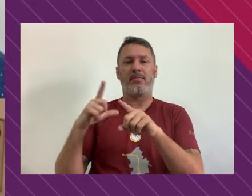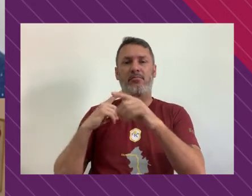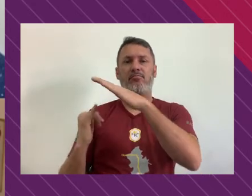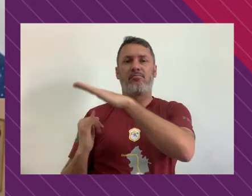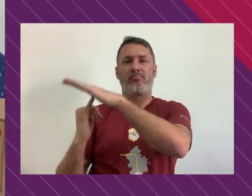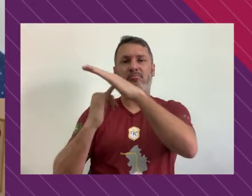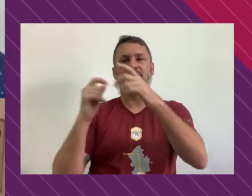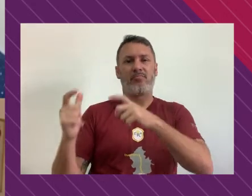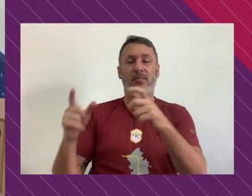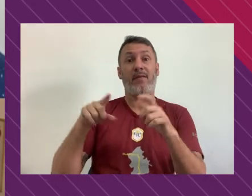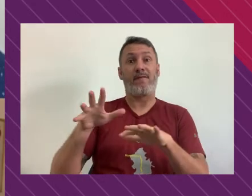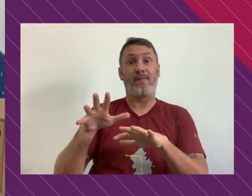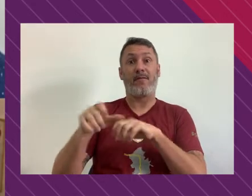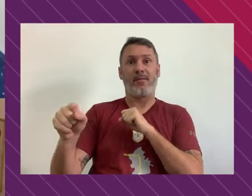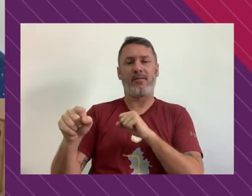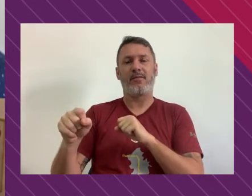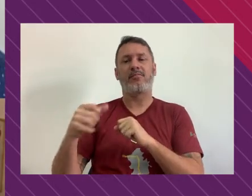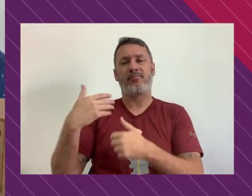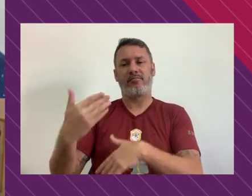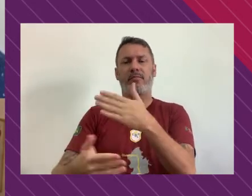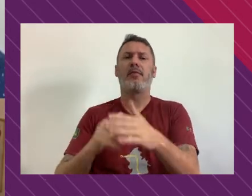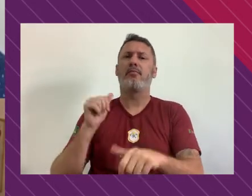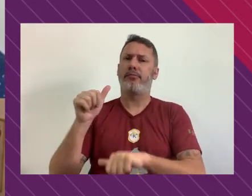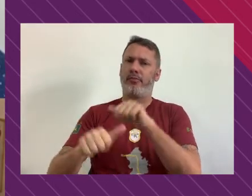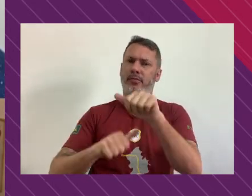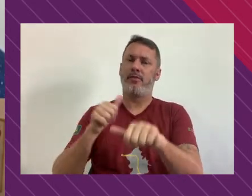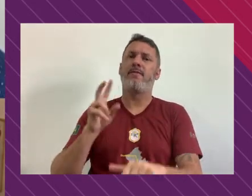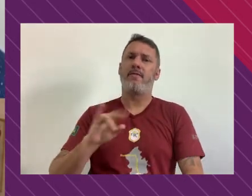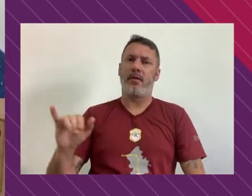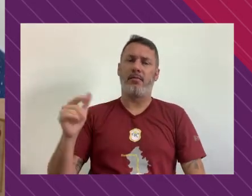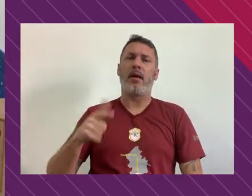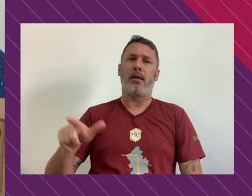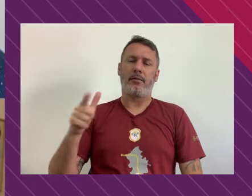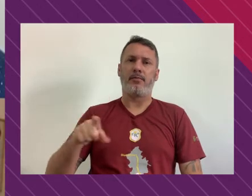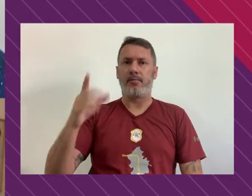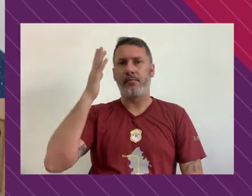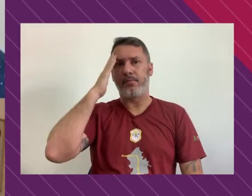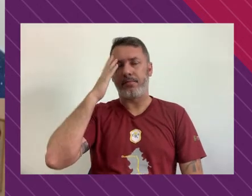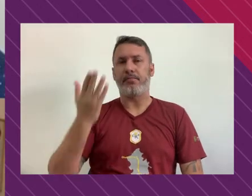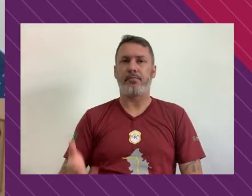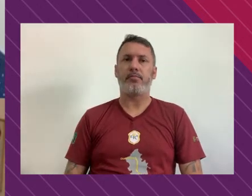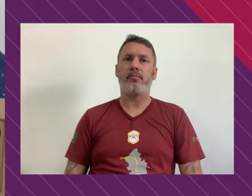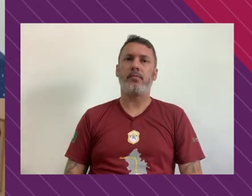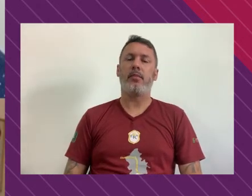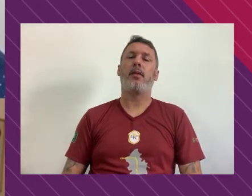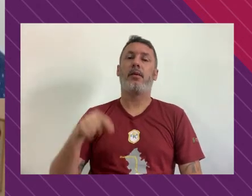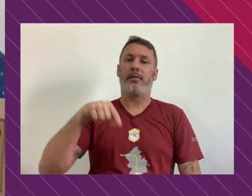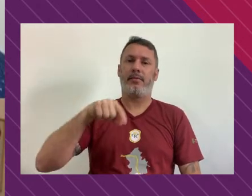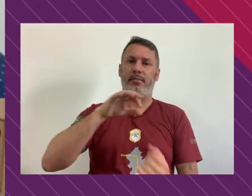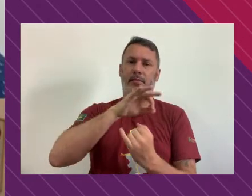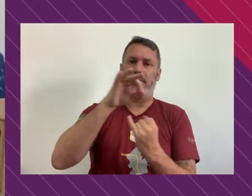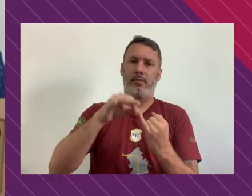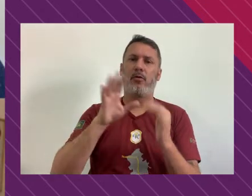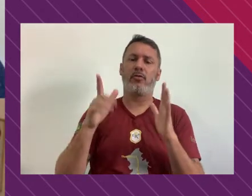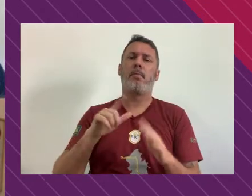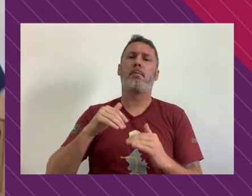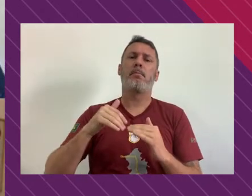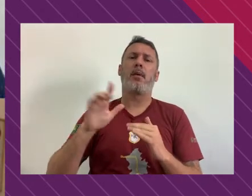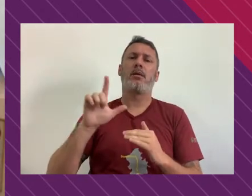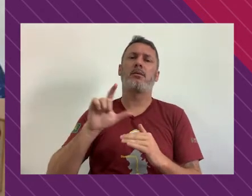muita tecnologia, muita engenharia na sua base, né, de trabalhadores. E aí a gente tem nos